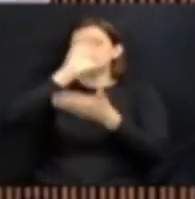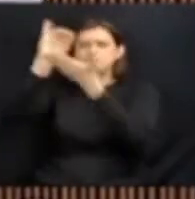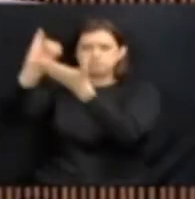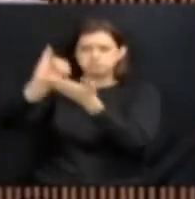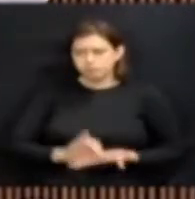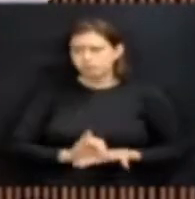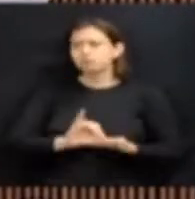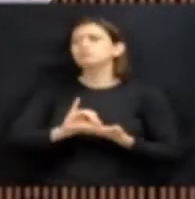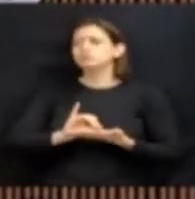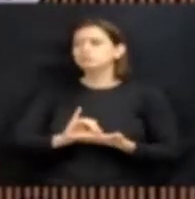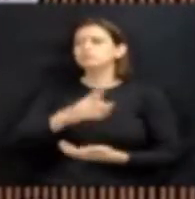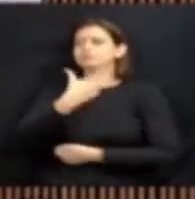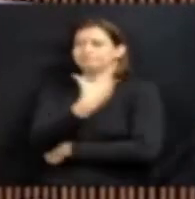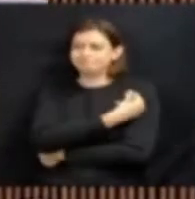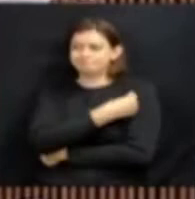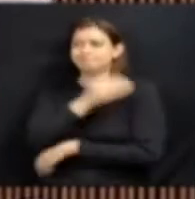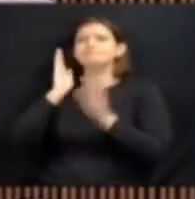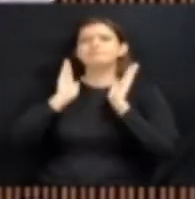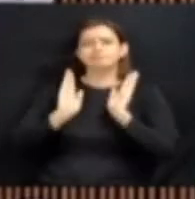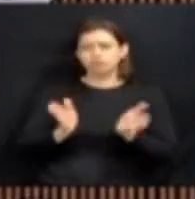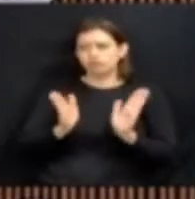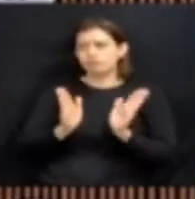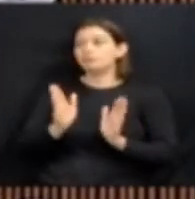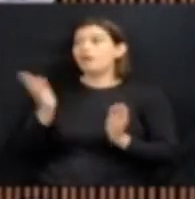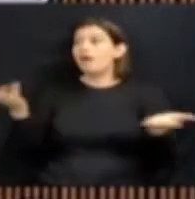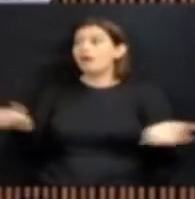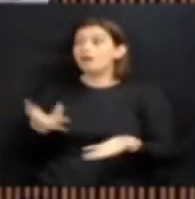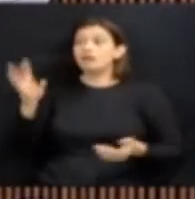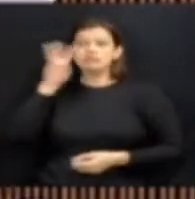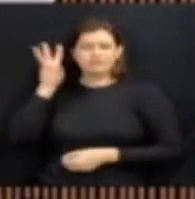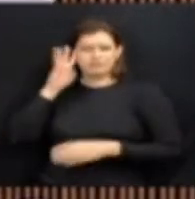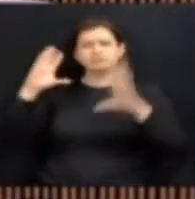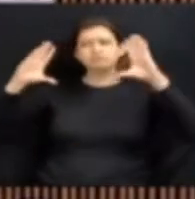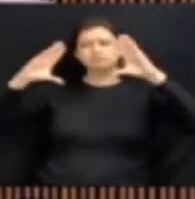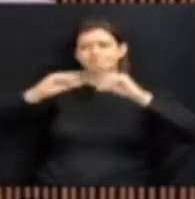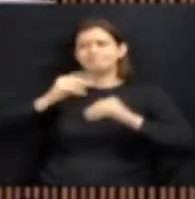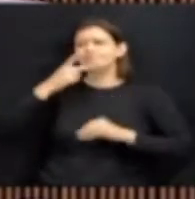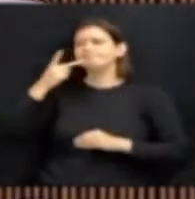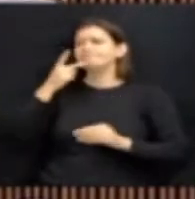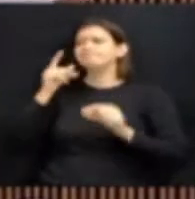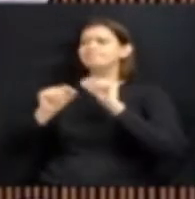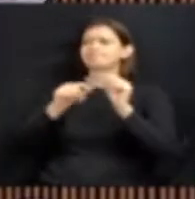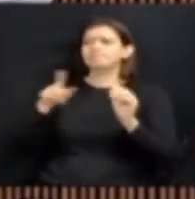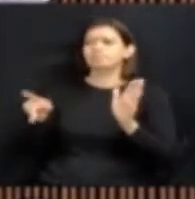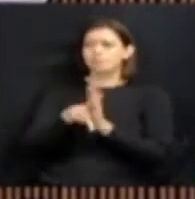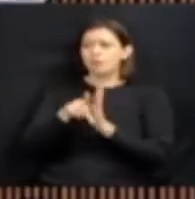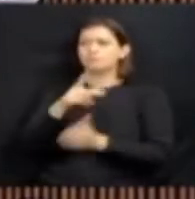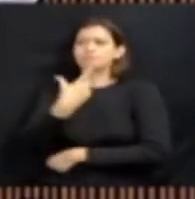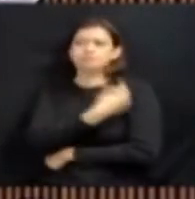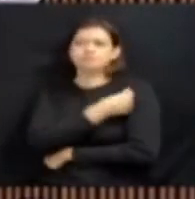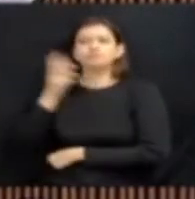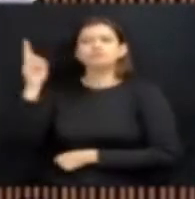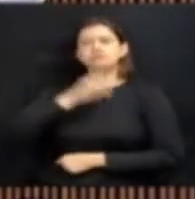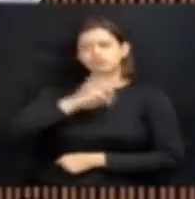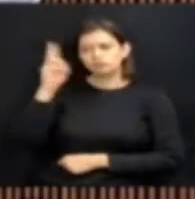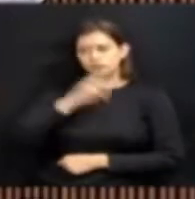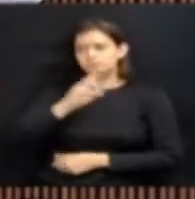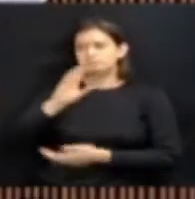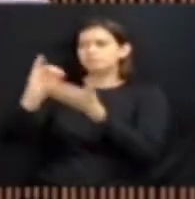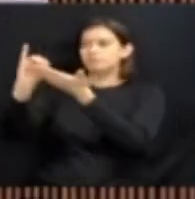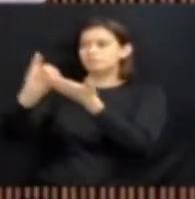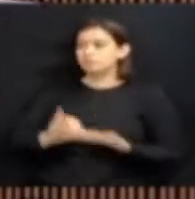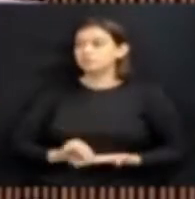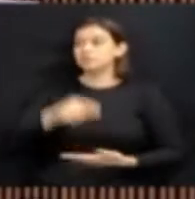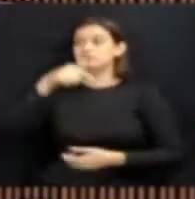na noite dessa terça-feira Coloca aquele posição do time que vai te dar o sete municípios e ao todo serão 592